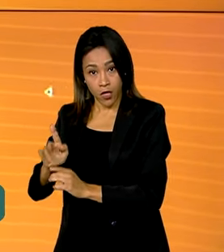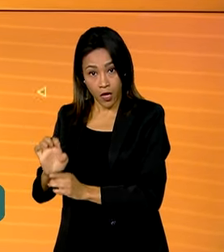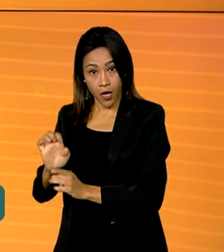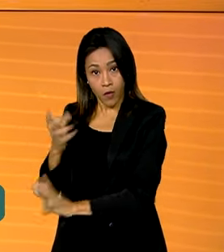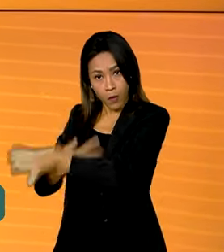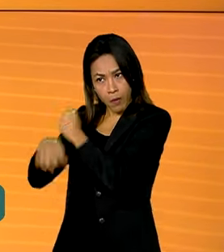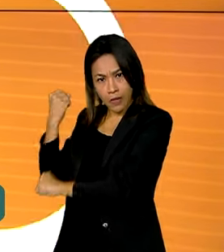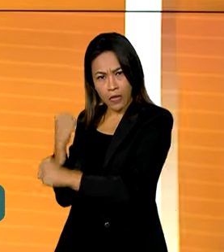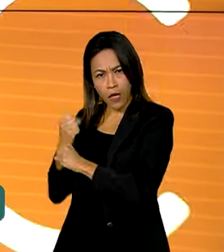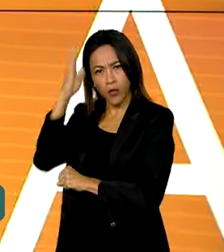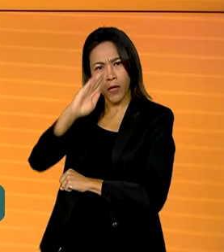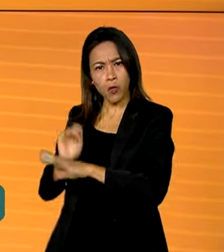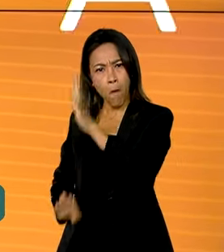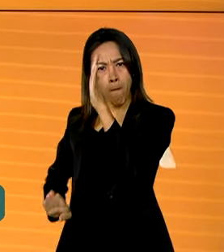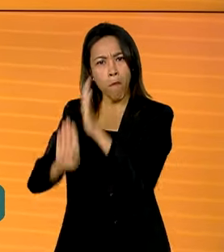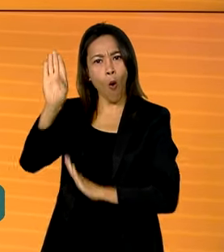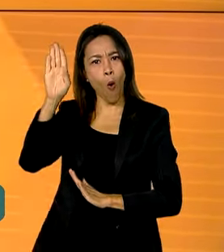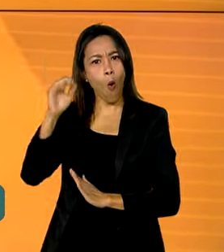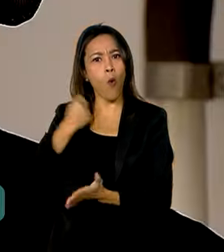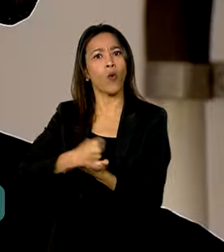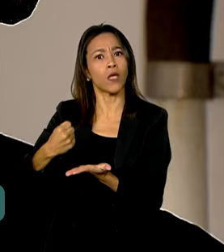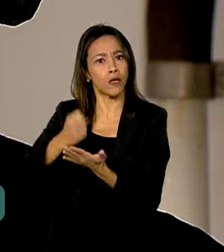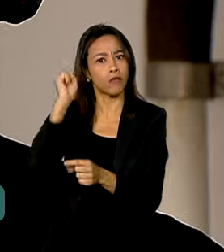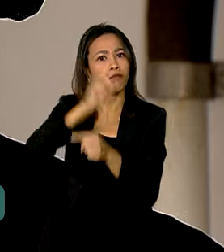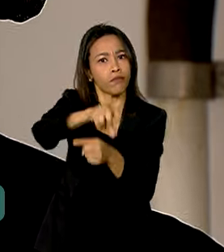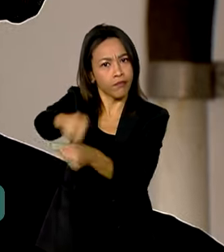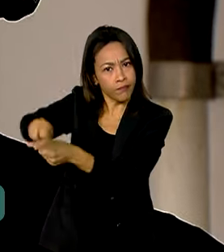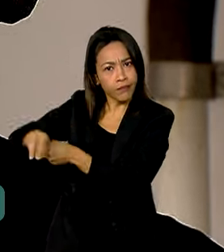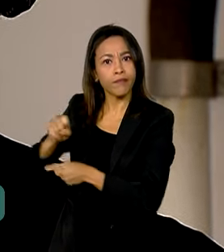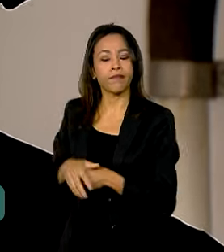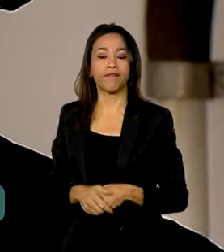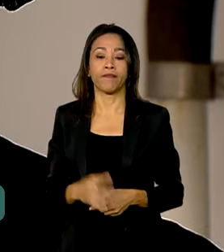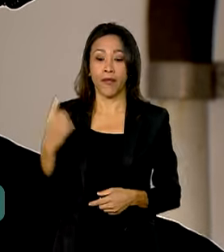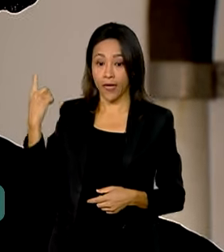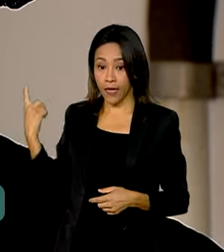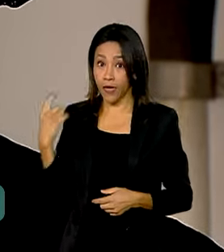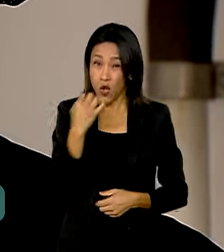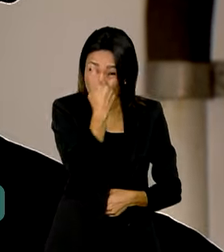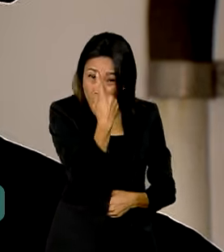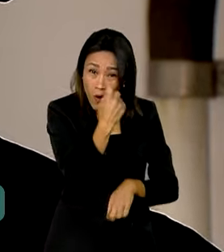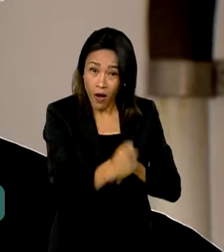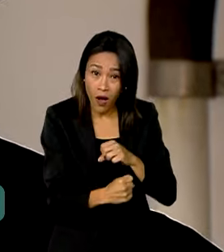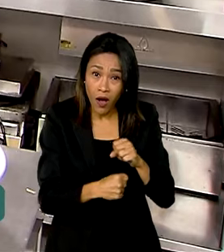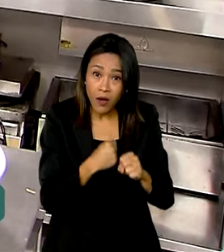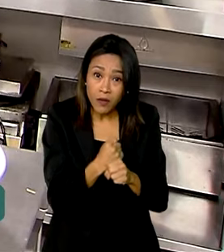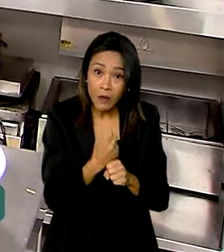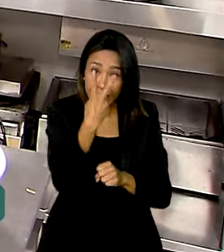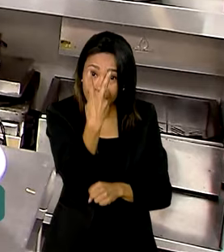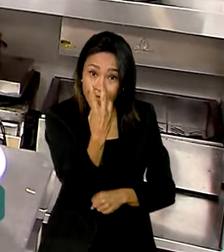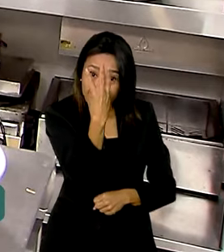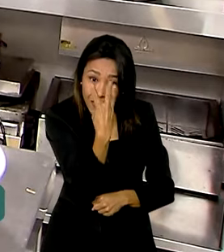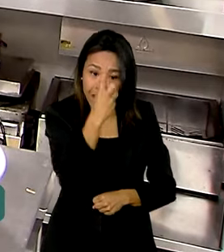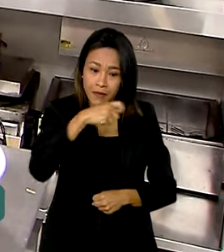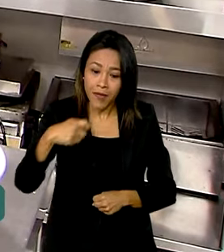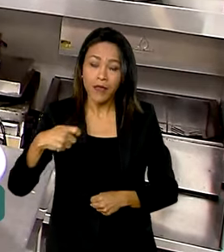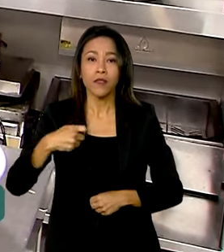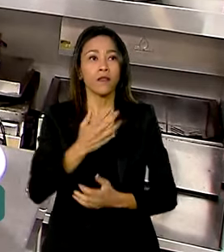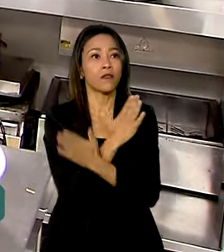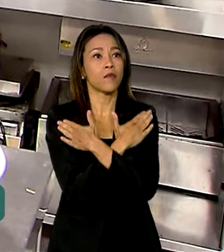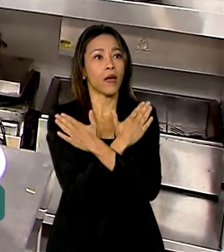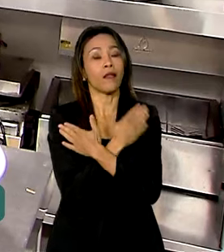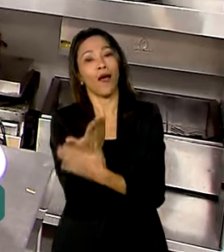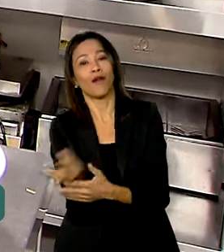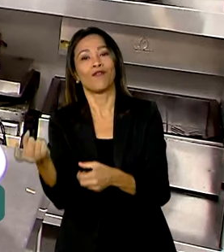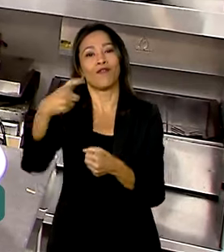Brasil bateu recorde de pessoas ocupadas. Depois de um ano e três meses desempregado, Eric voltou a trabalhar